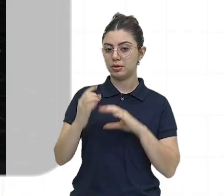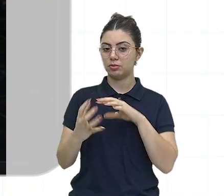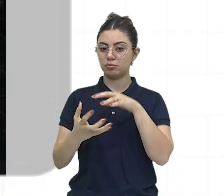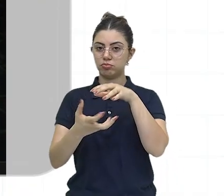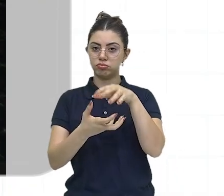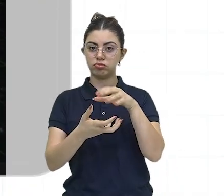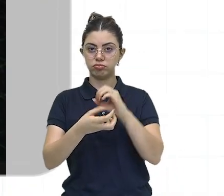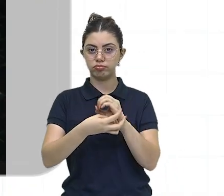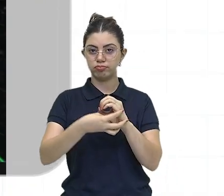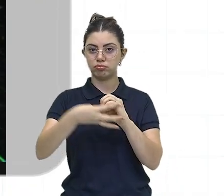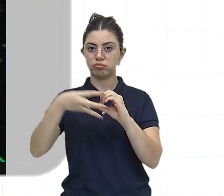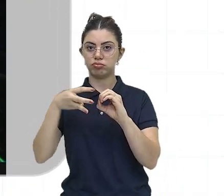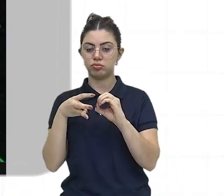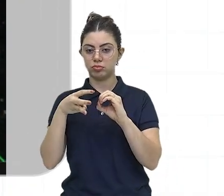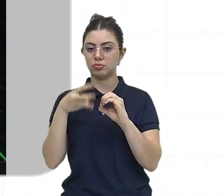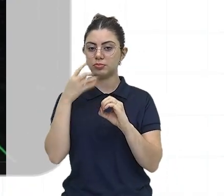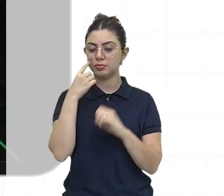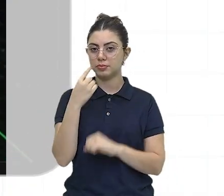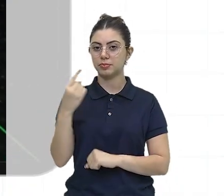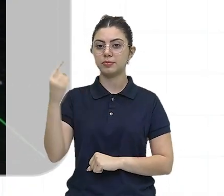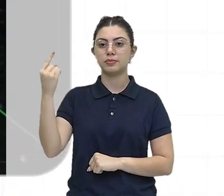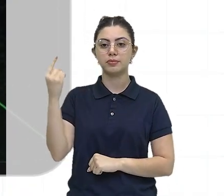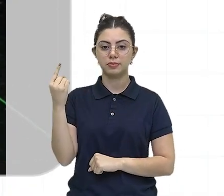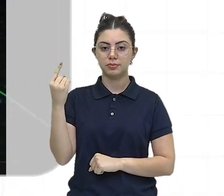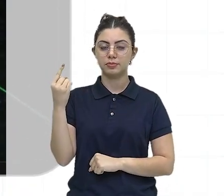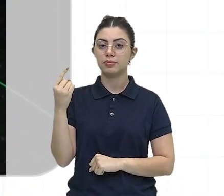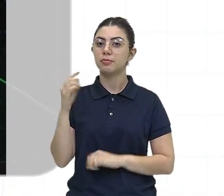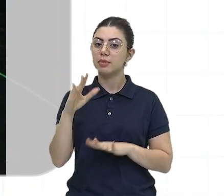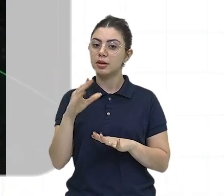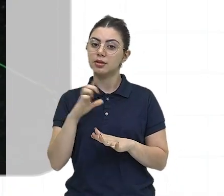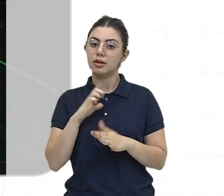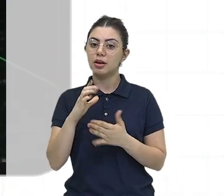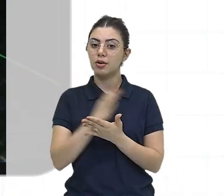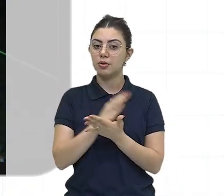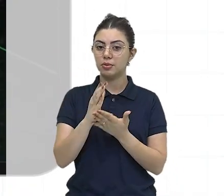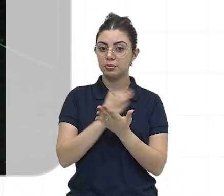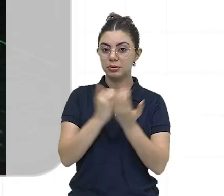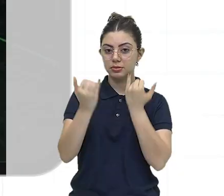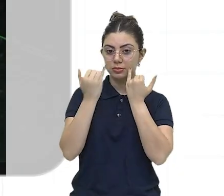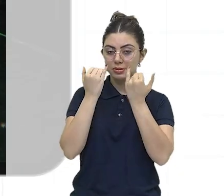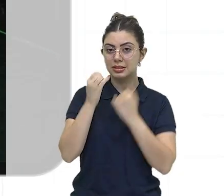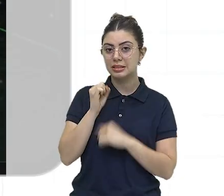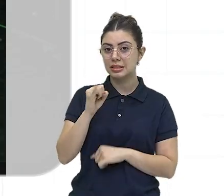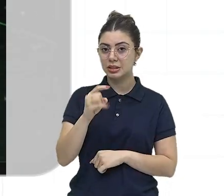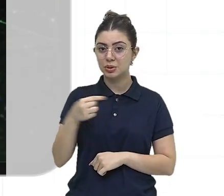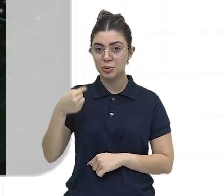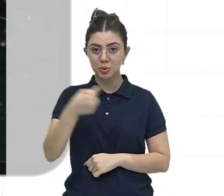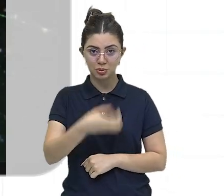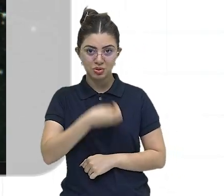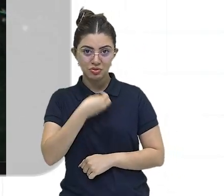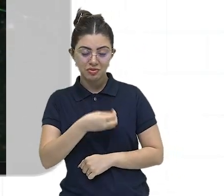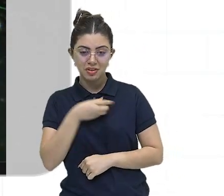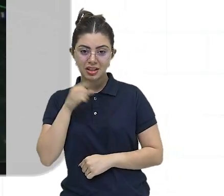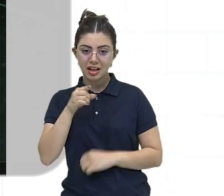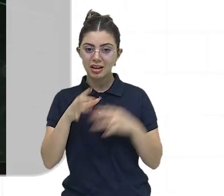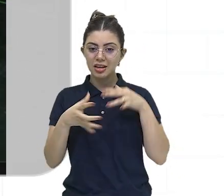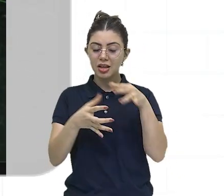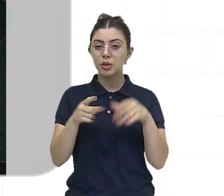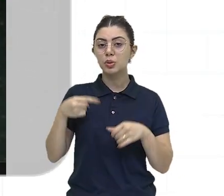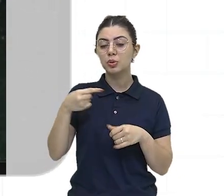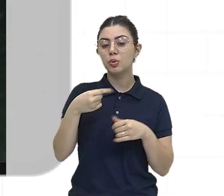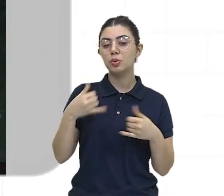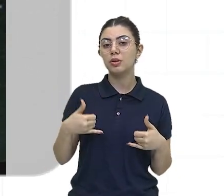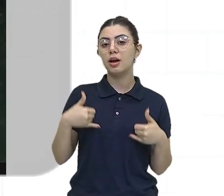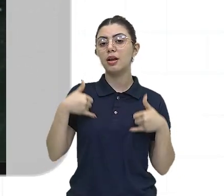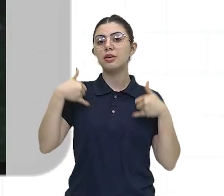perto. E aí algumas curiosidades em relação a esse planeta, porque se morássemos em Júpiter, faríamos aniversário a